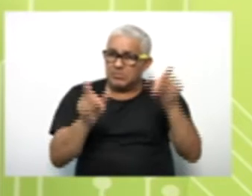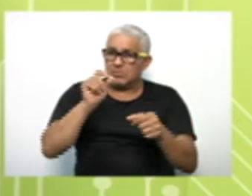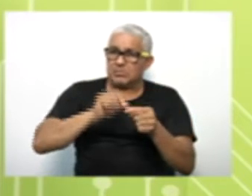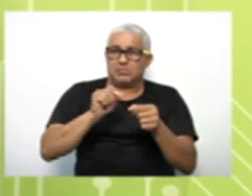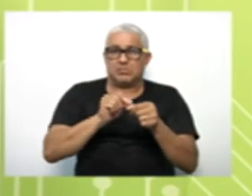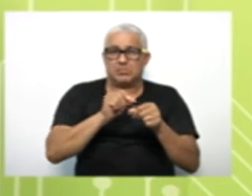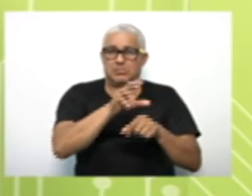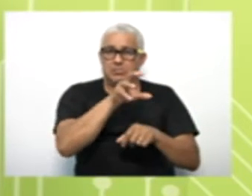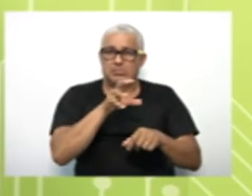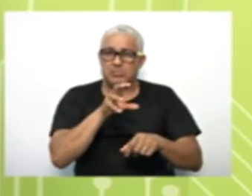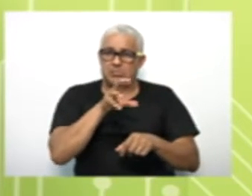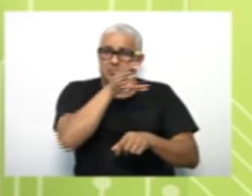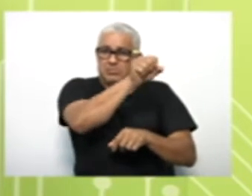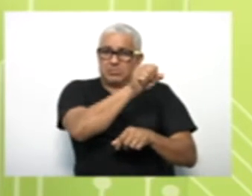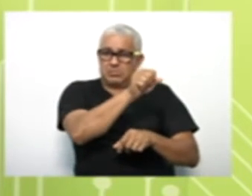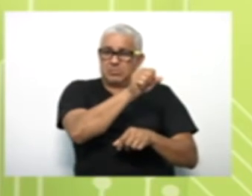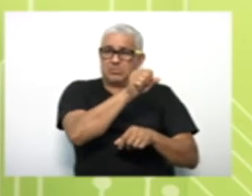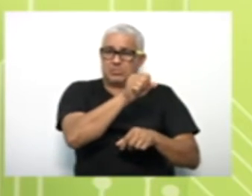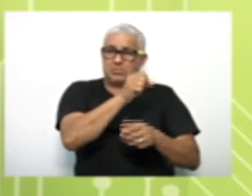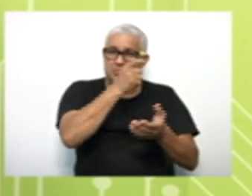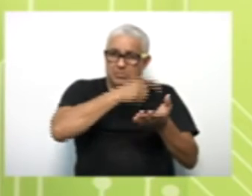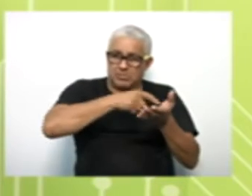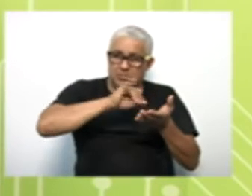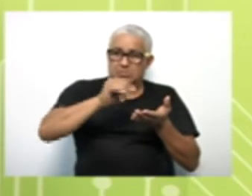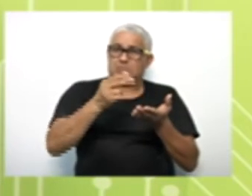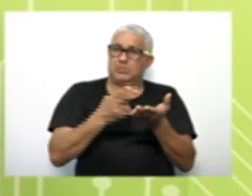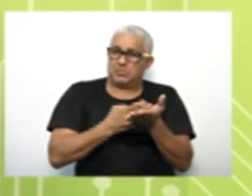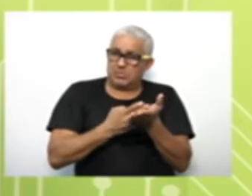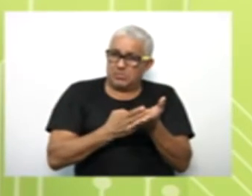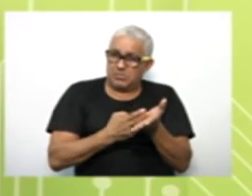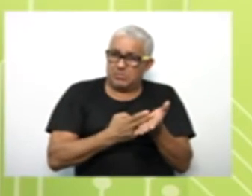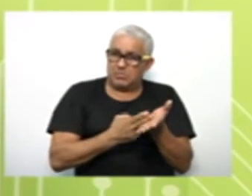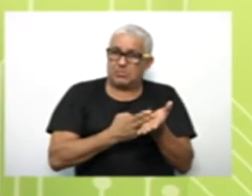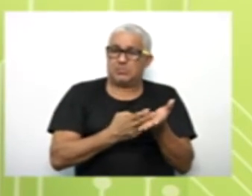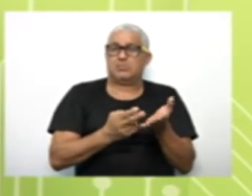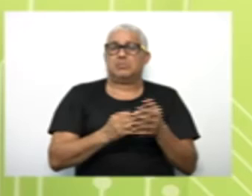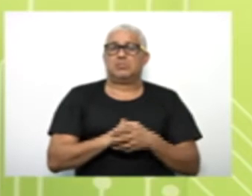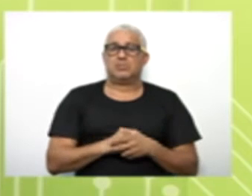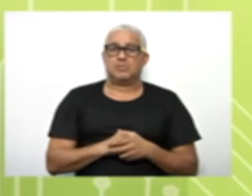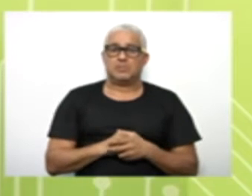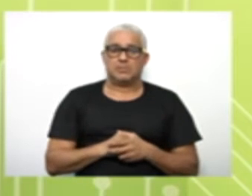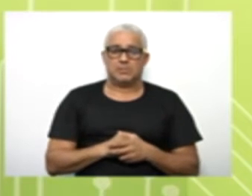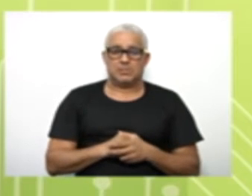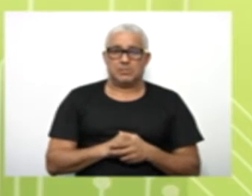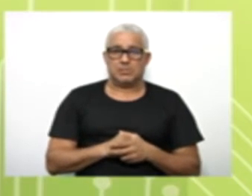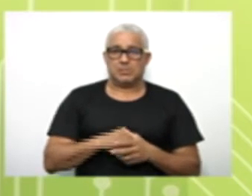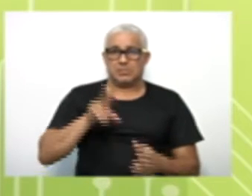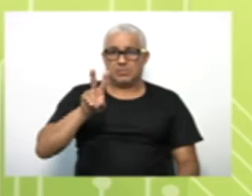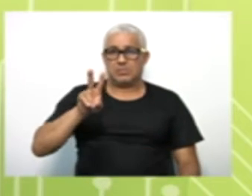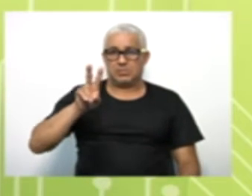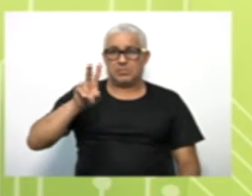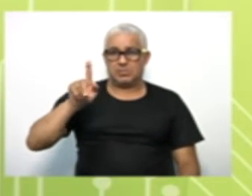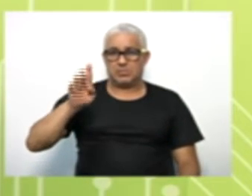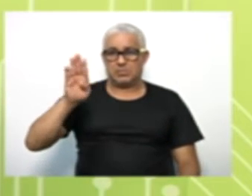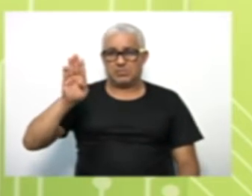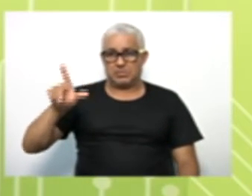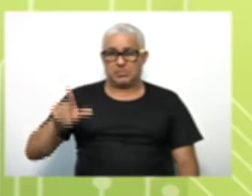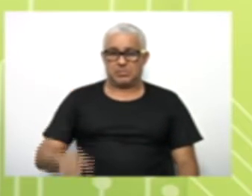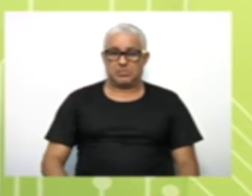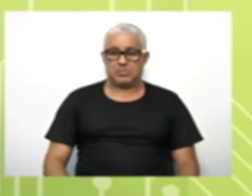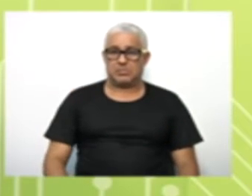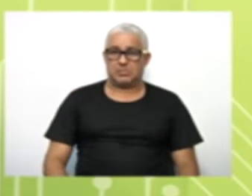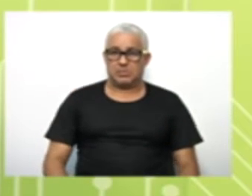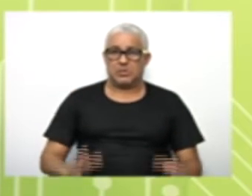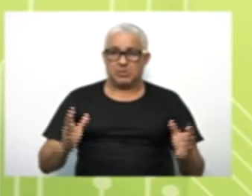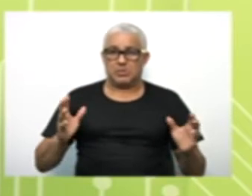retenção desse imposto na fonte, no seu contra-cheque, no seu lerite. O VGBL, ele não te dá nenhum